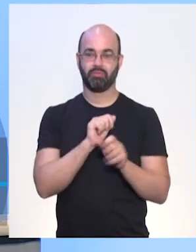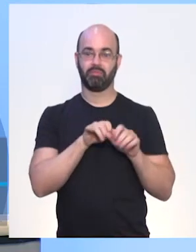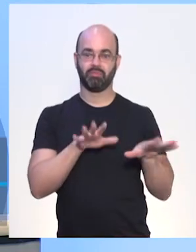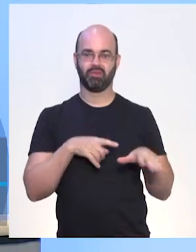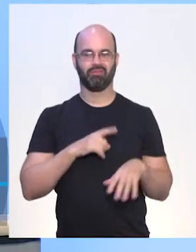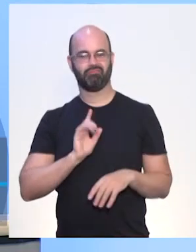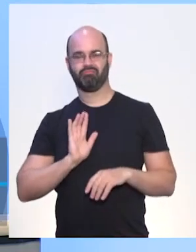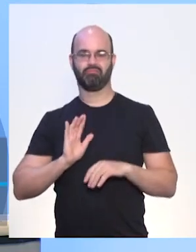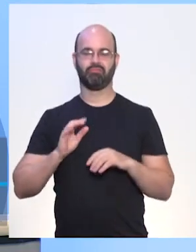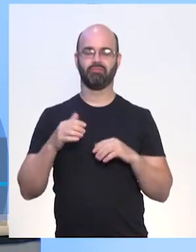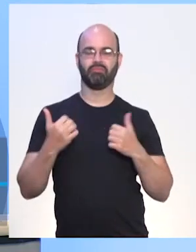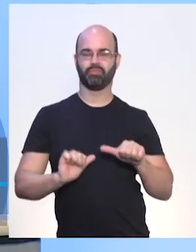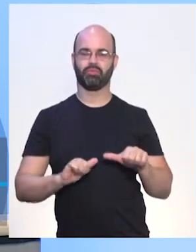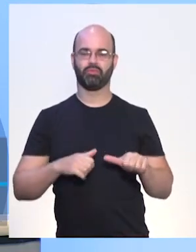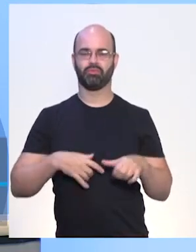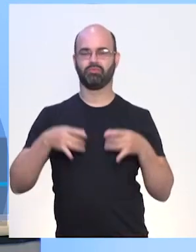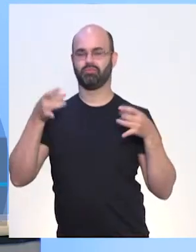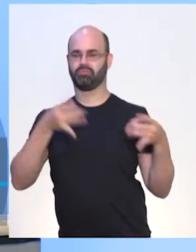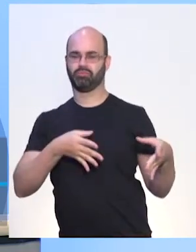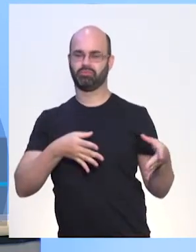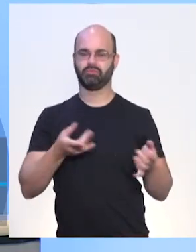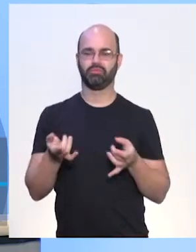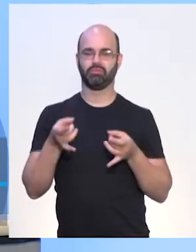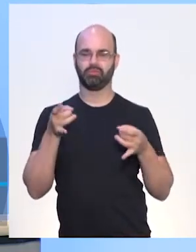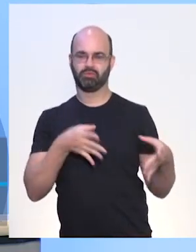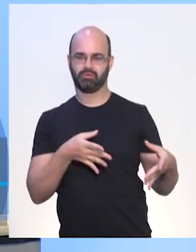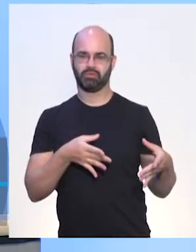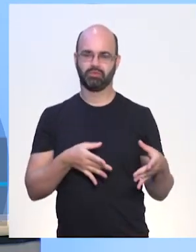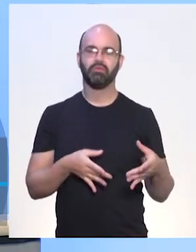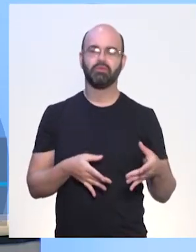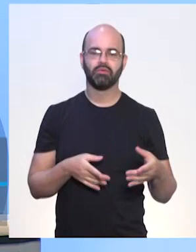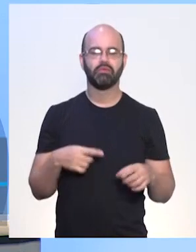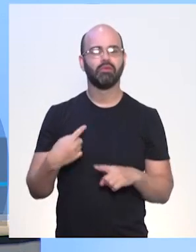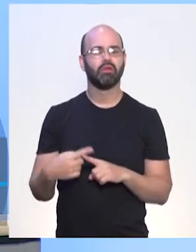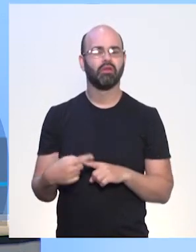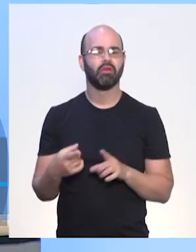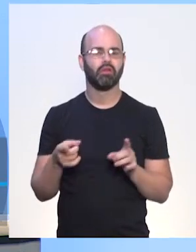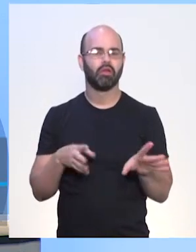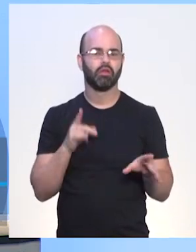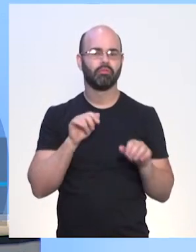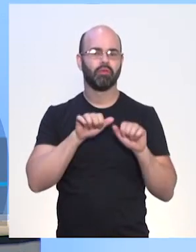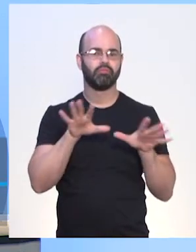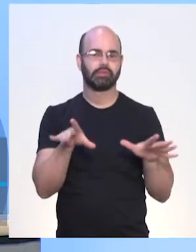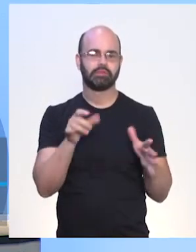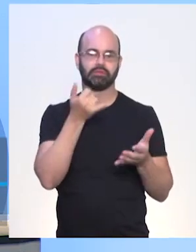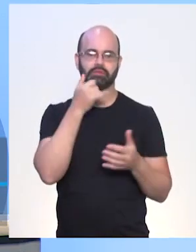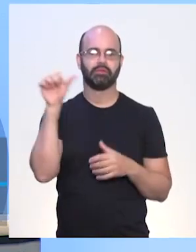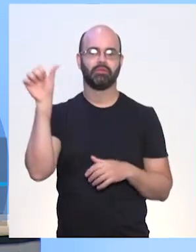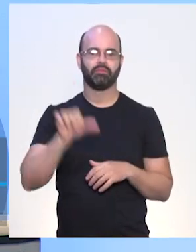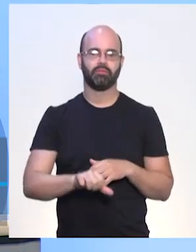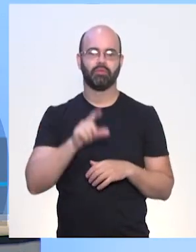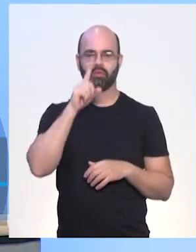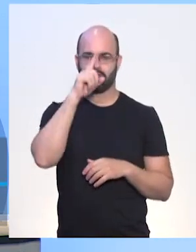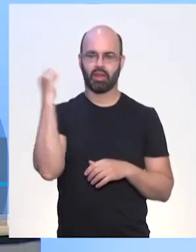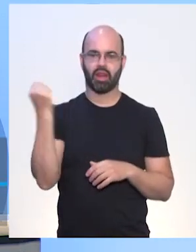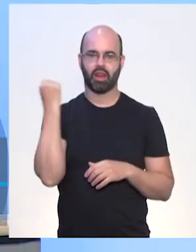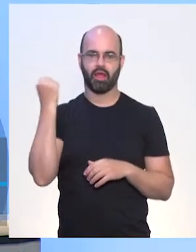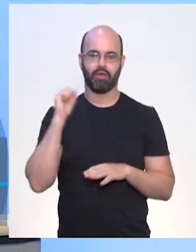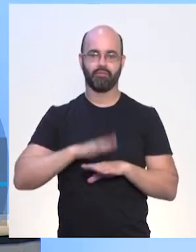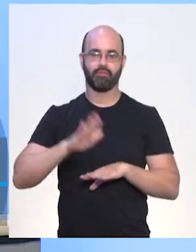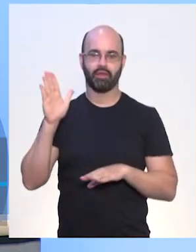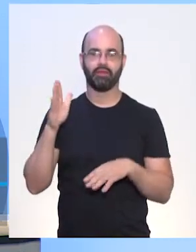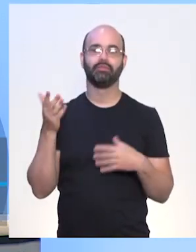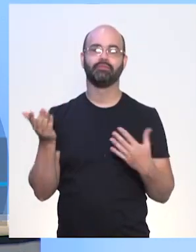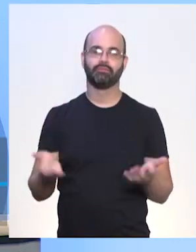não por conta da Explosão mas ele renunciou por conta de tudo o que estava acontecendo e a explosão agravou a situação então